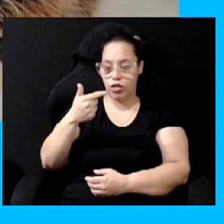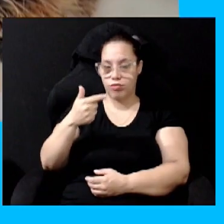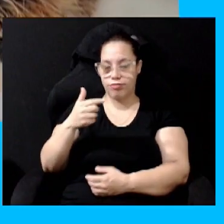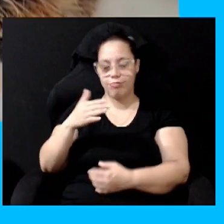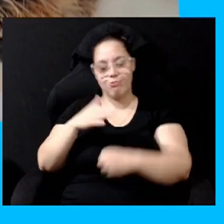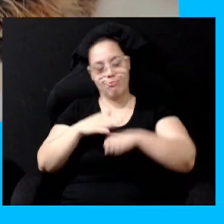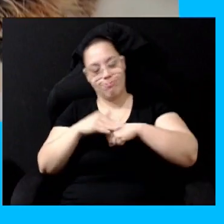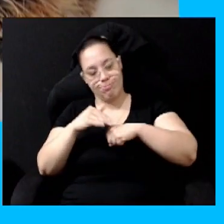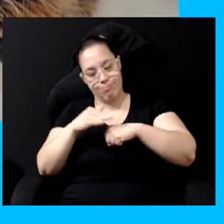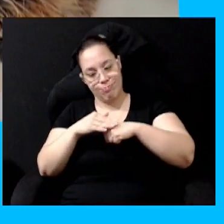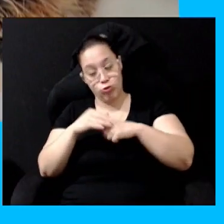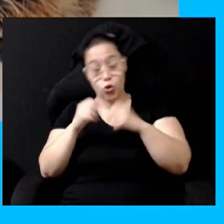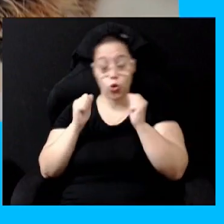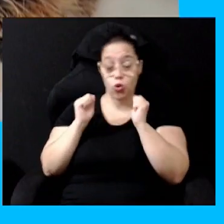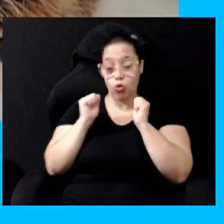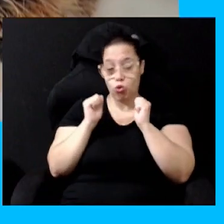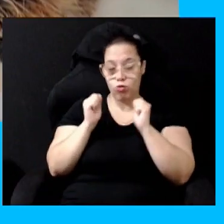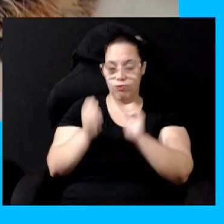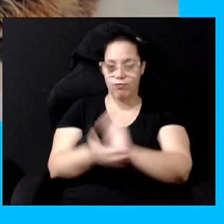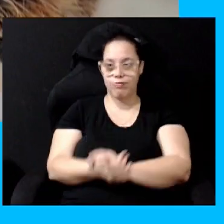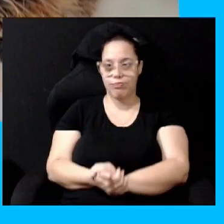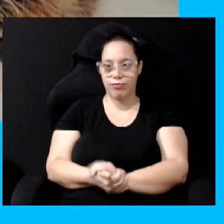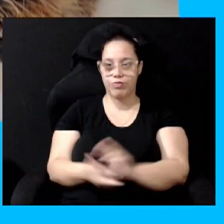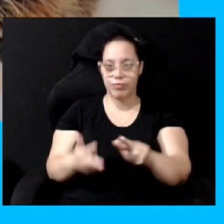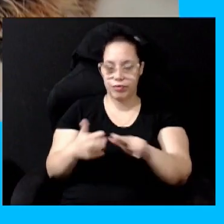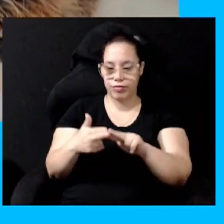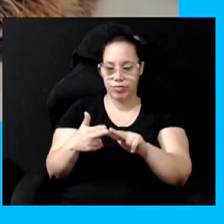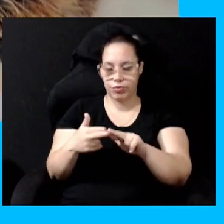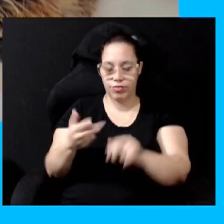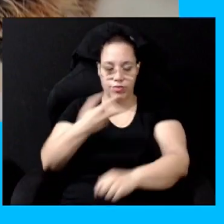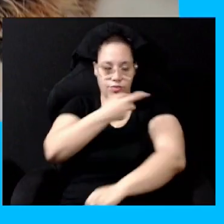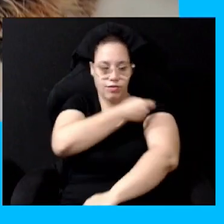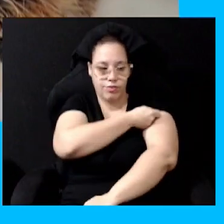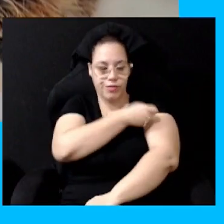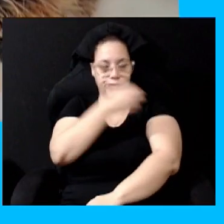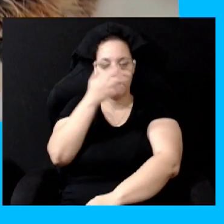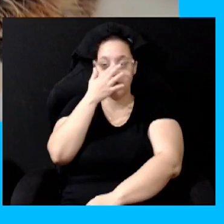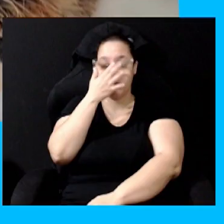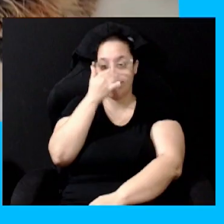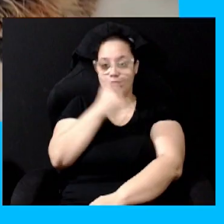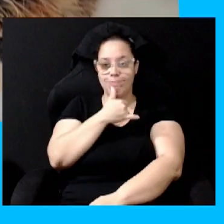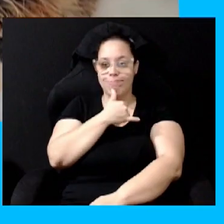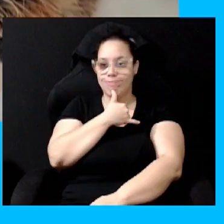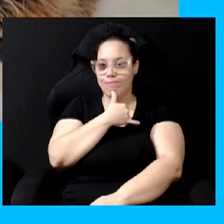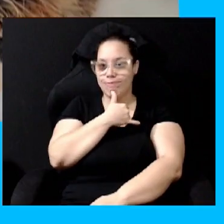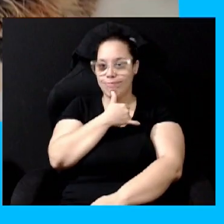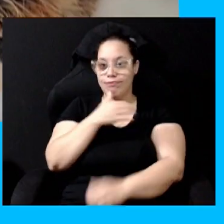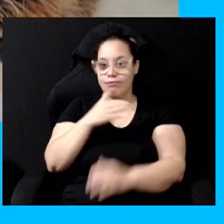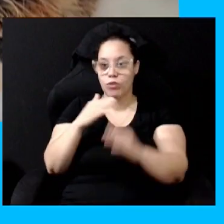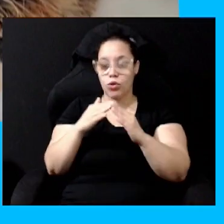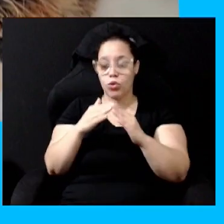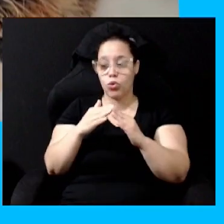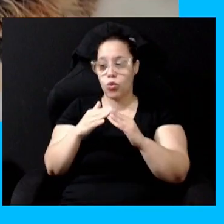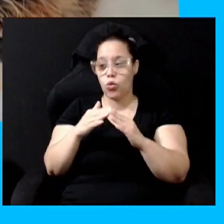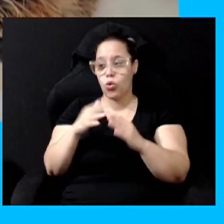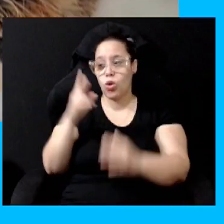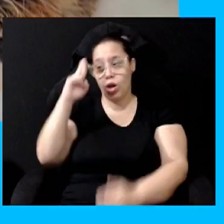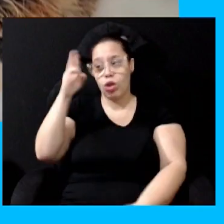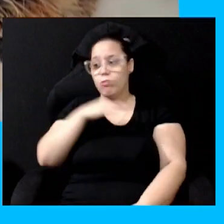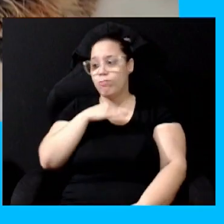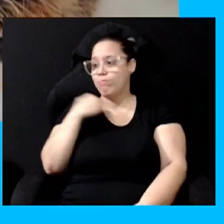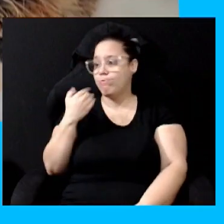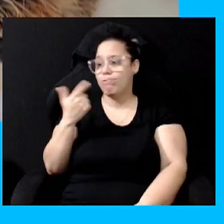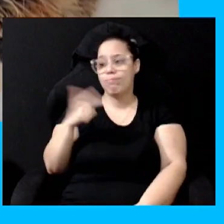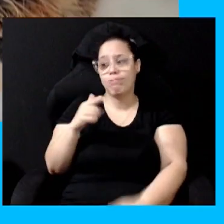e meigo. Já está castrado e vacinado. Infelizmente, sua dona faleceu e não tem familiar